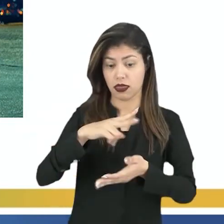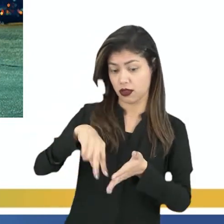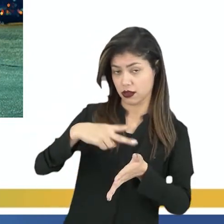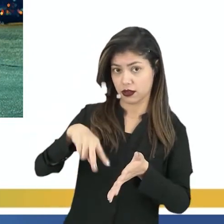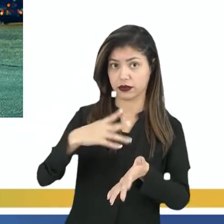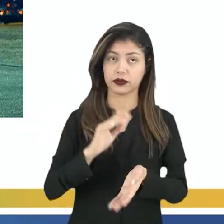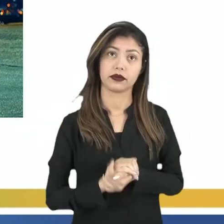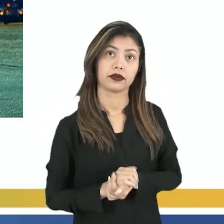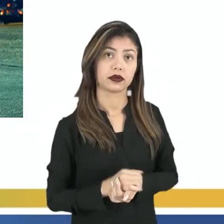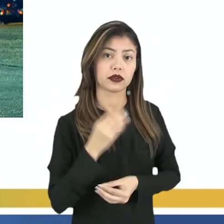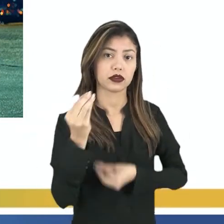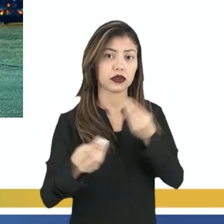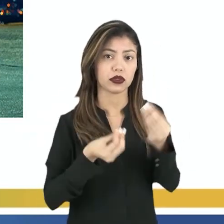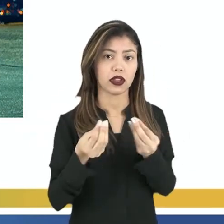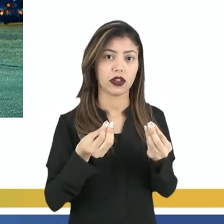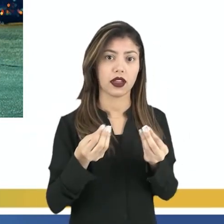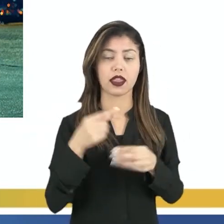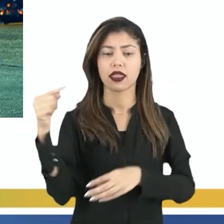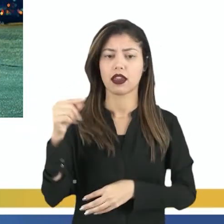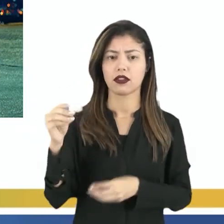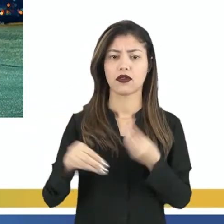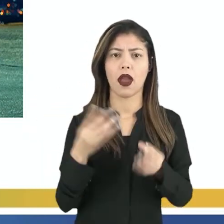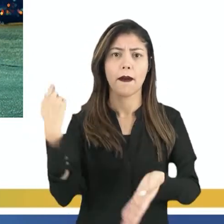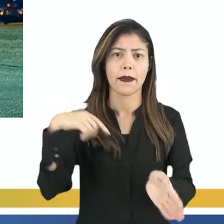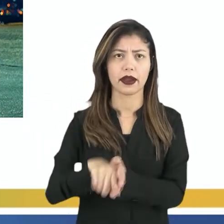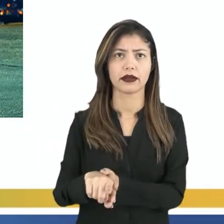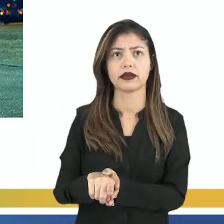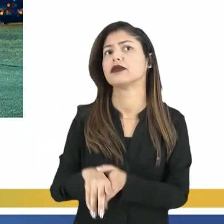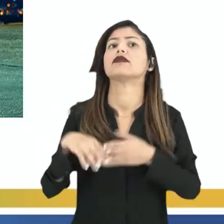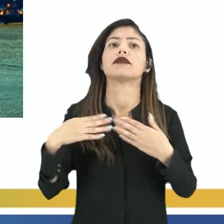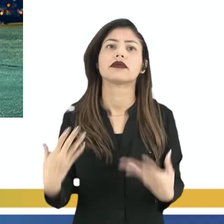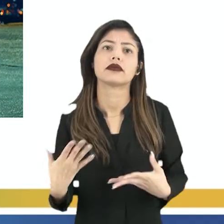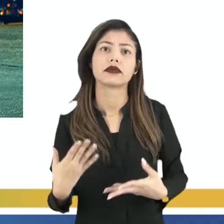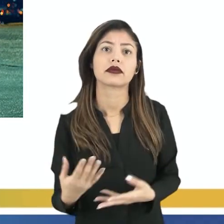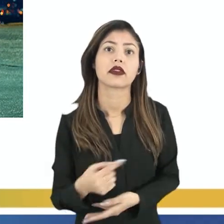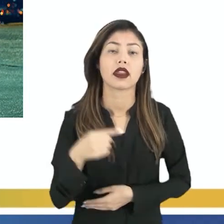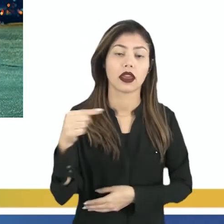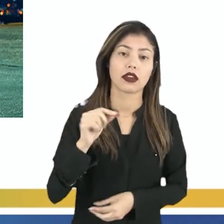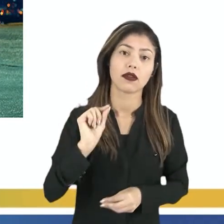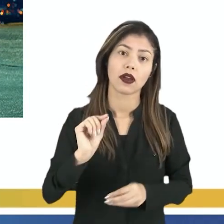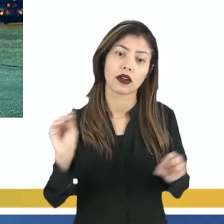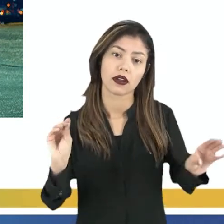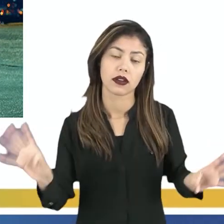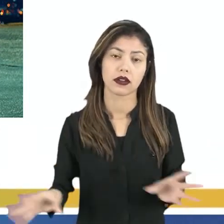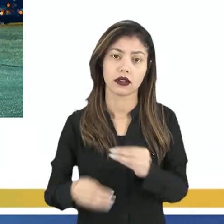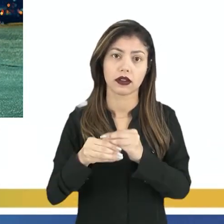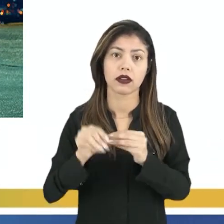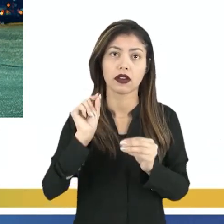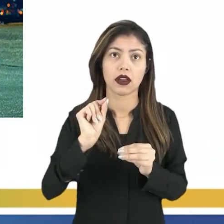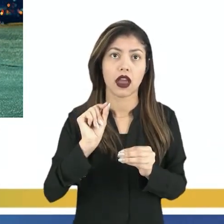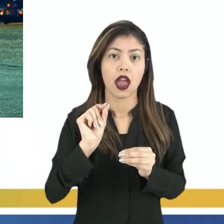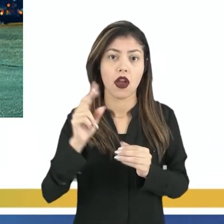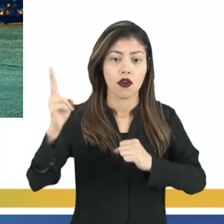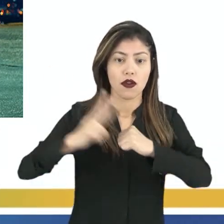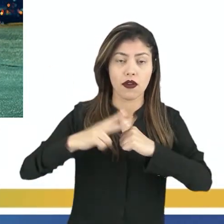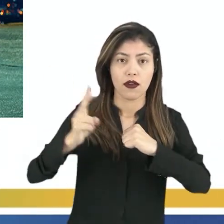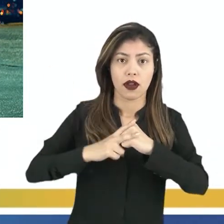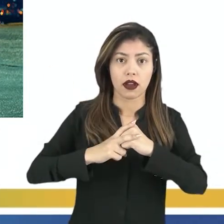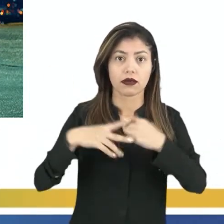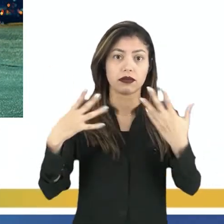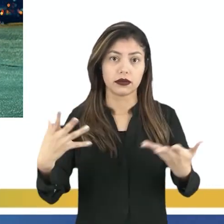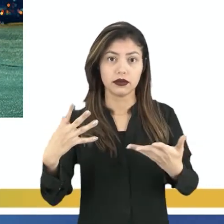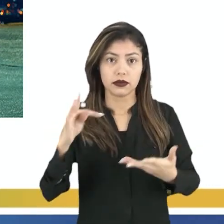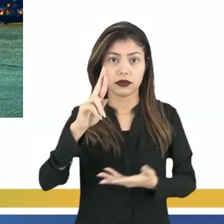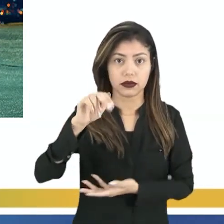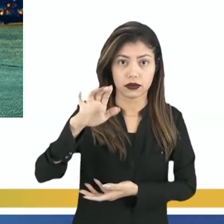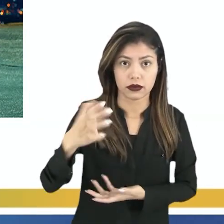dançando. Como que fica essa questão negativa e pergunta? Bom, na negativa nós colocamos o verbo to be na forma negativa, né? Que vai